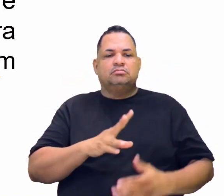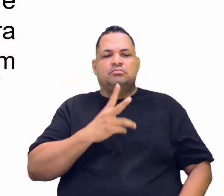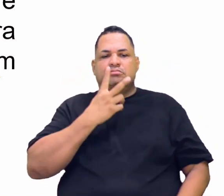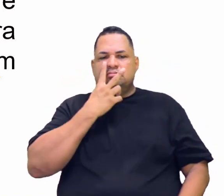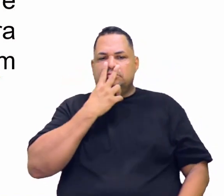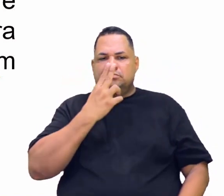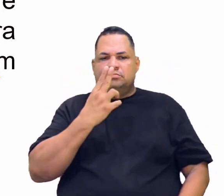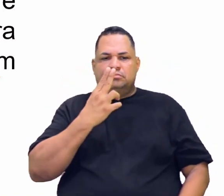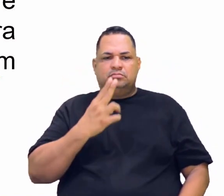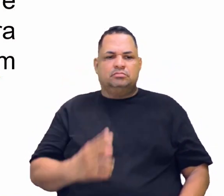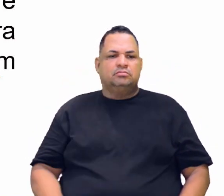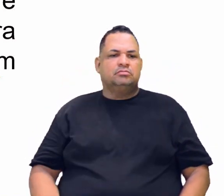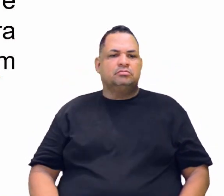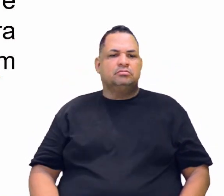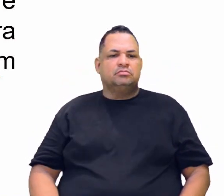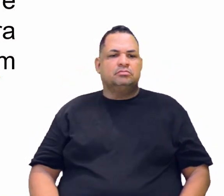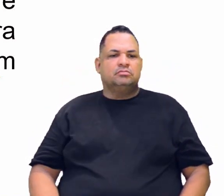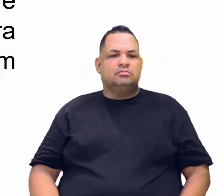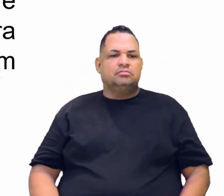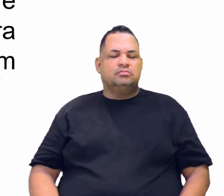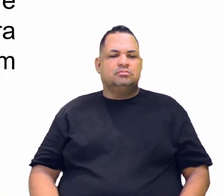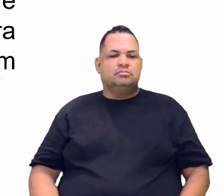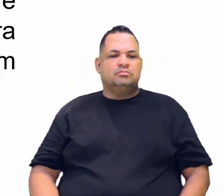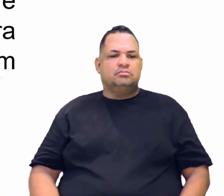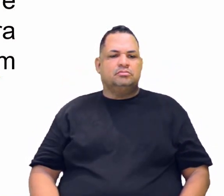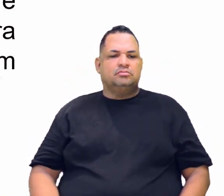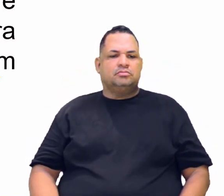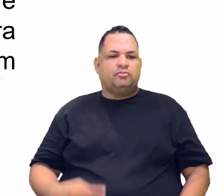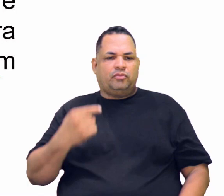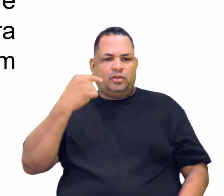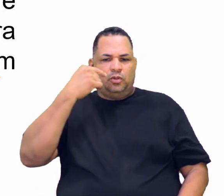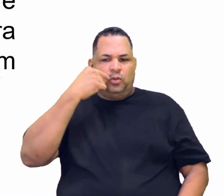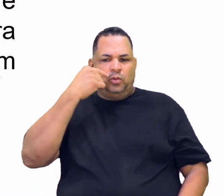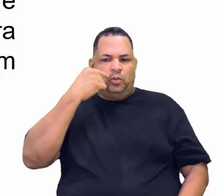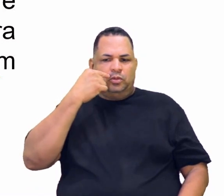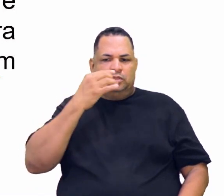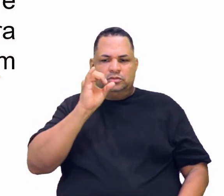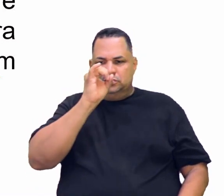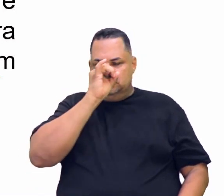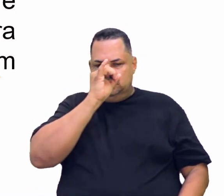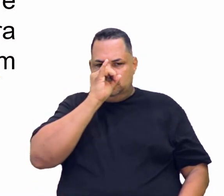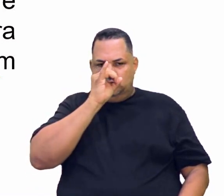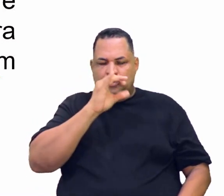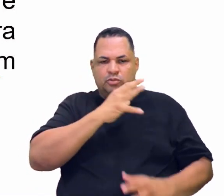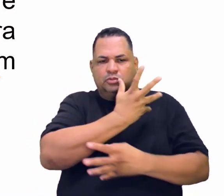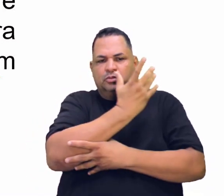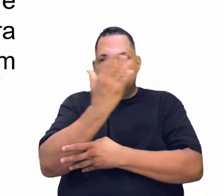parecendo um dente de uma queixada. O da onça é mais grosso.